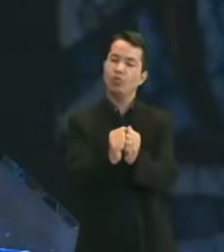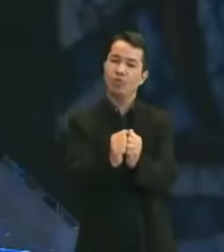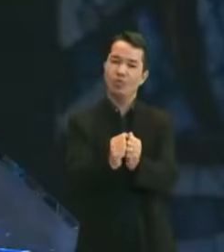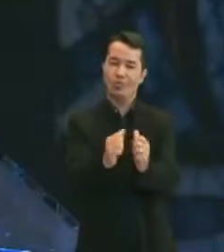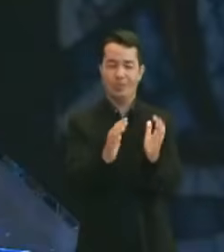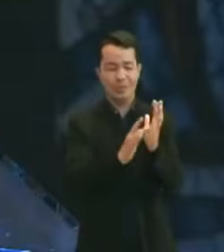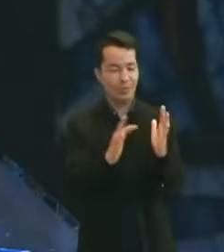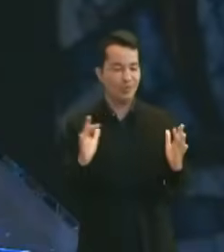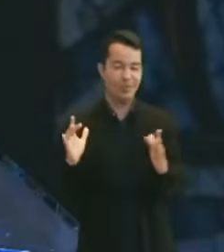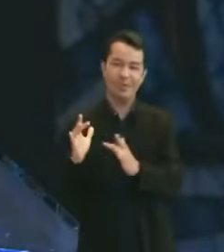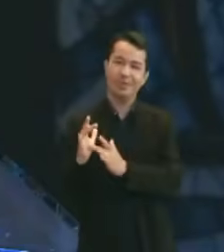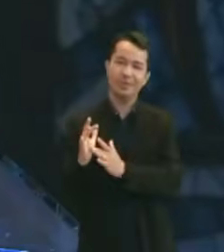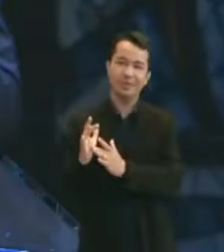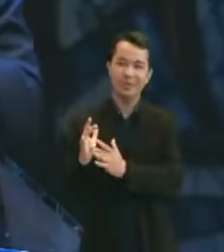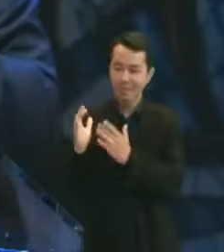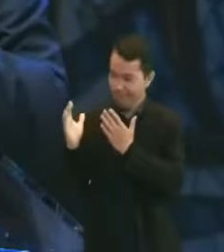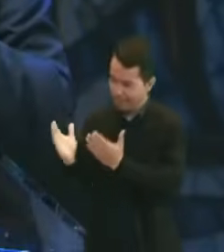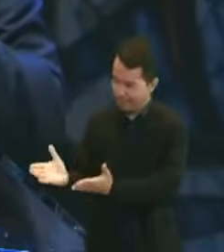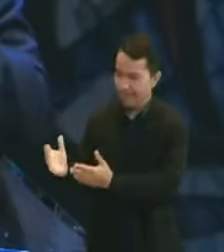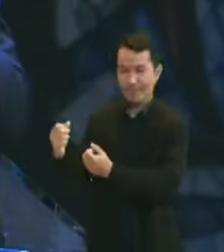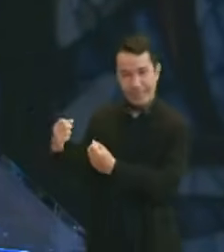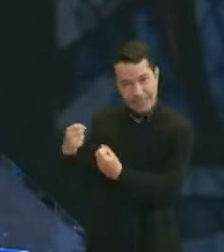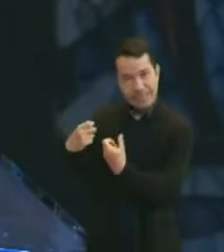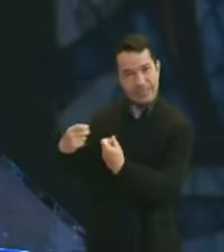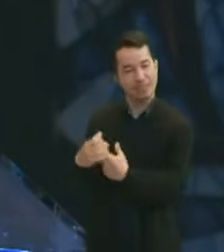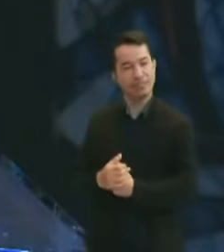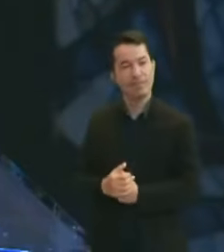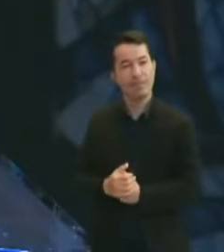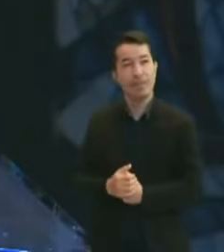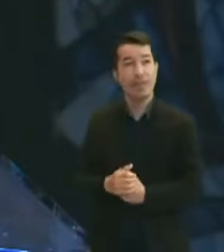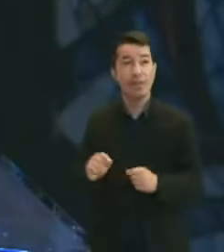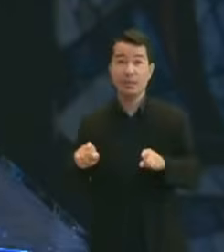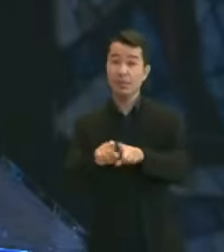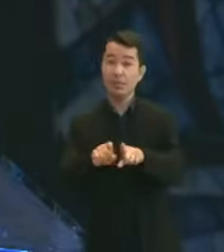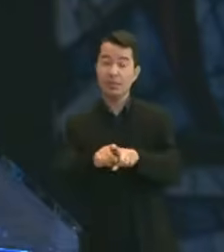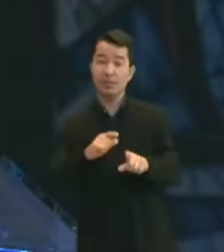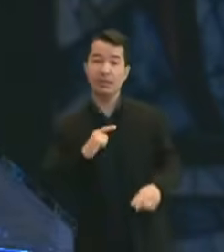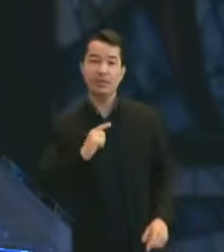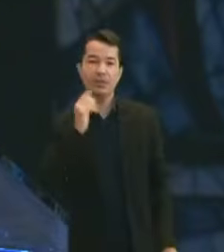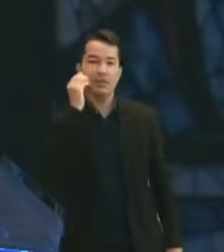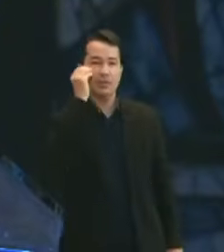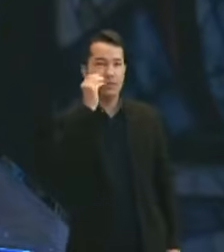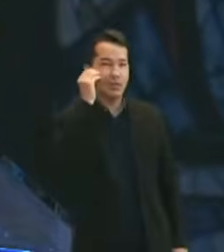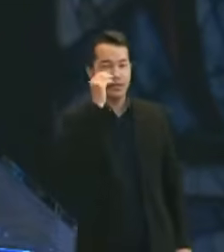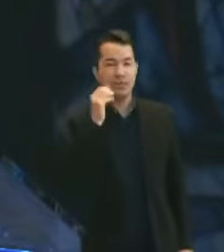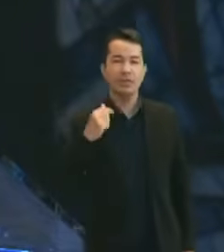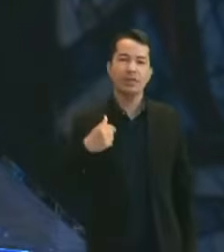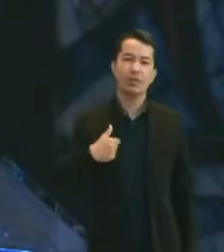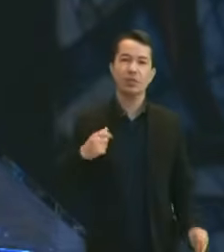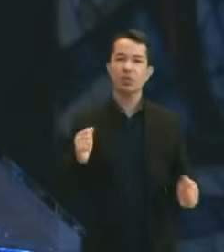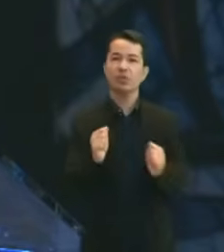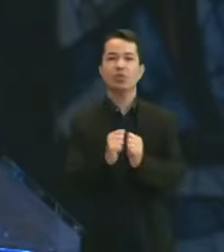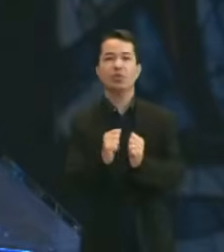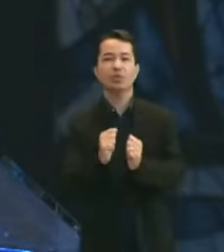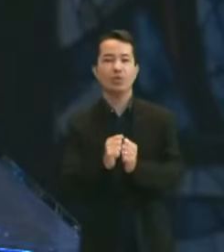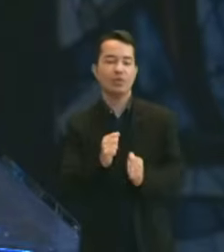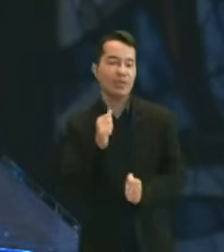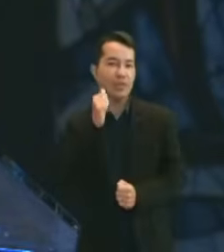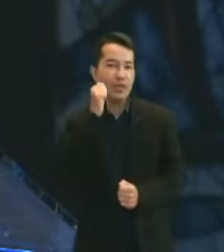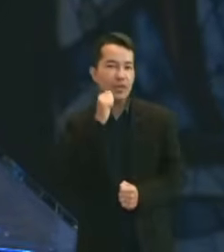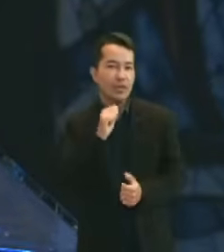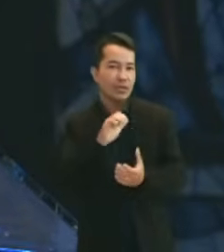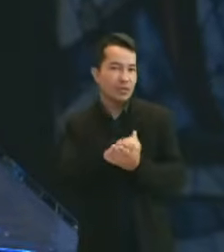sentido de acolhida, que é no mínimo curiosa. Nós estávamos morando fora do país, eu e minha esposa, e nós